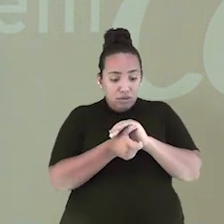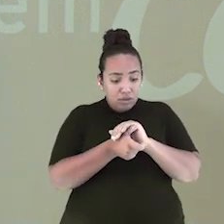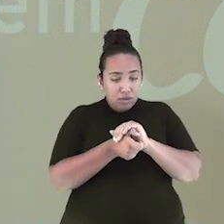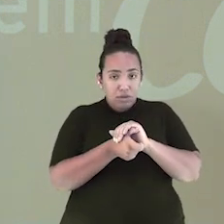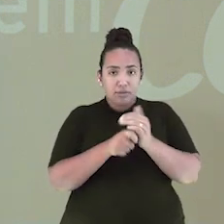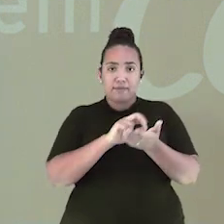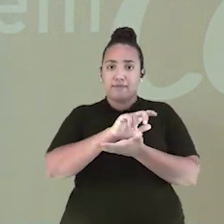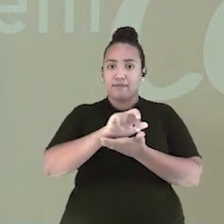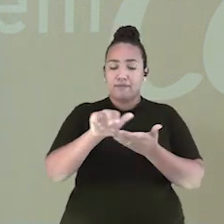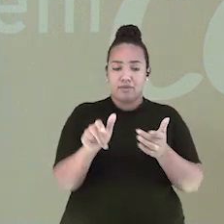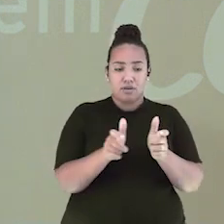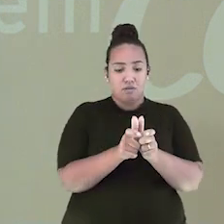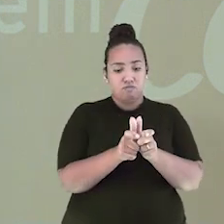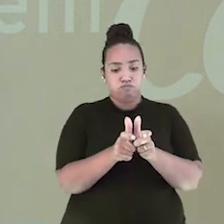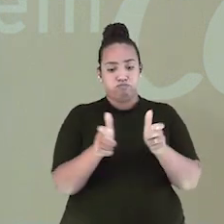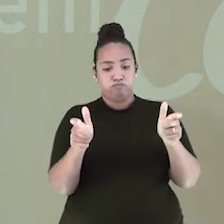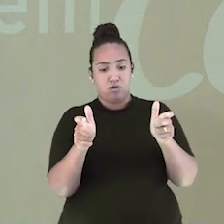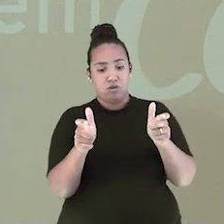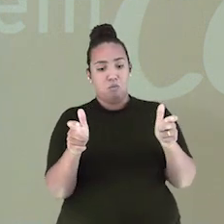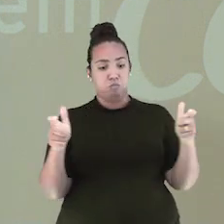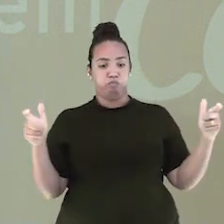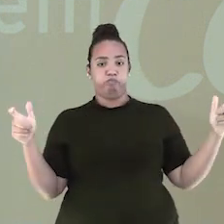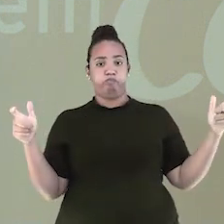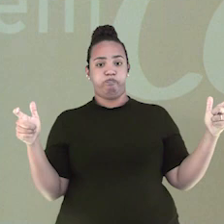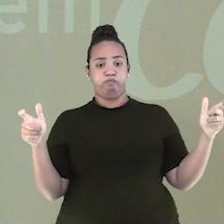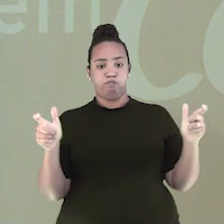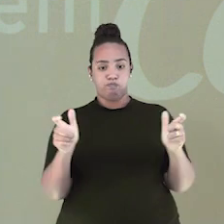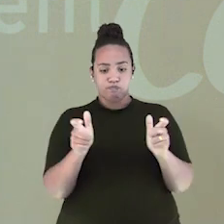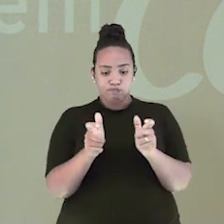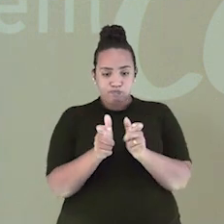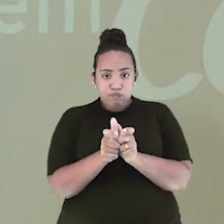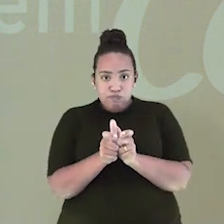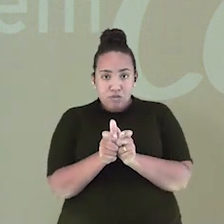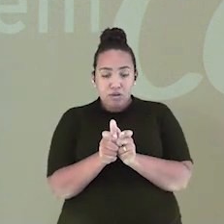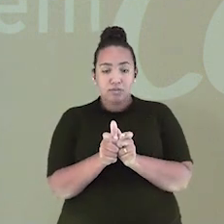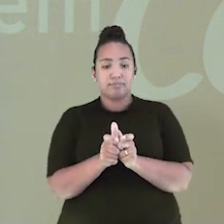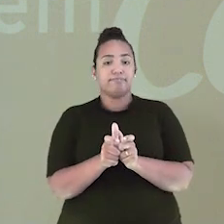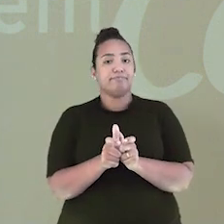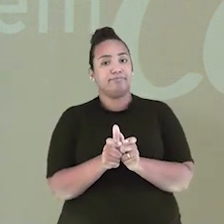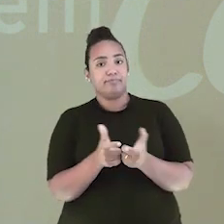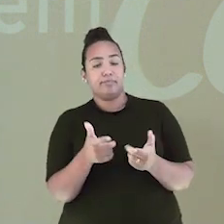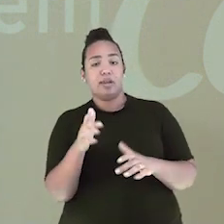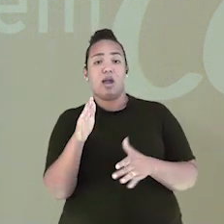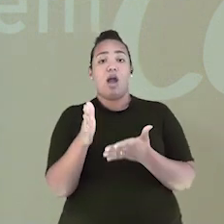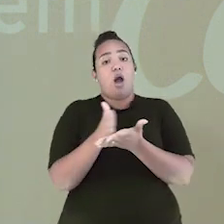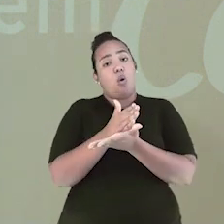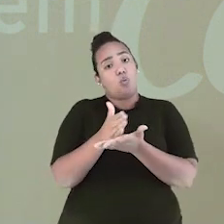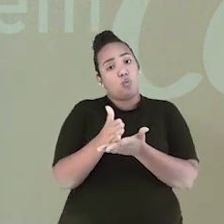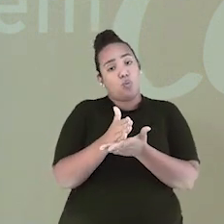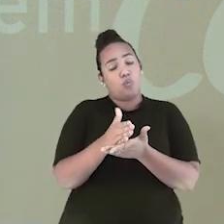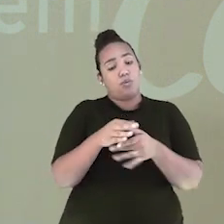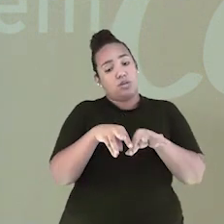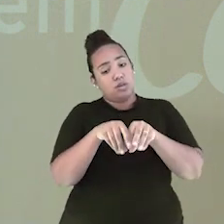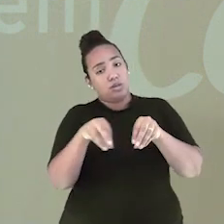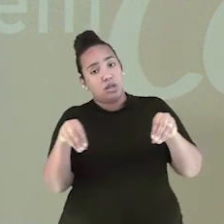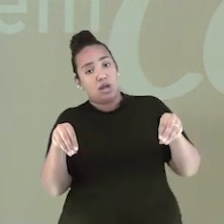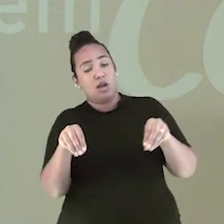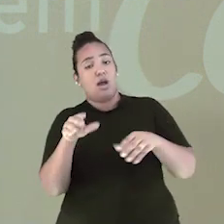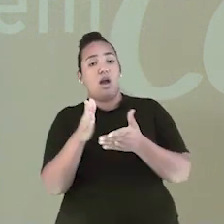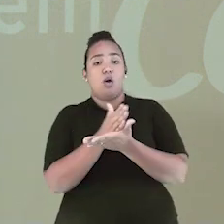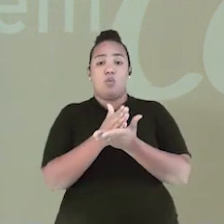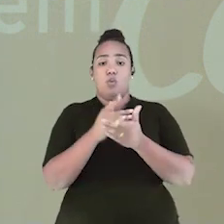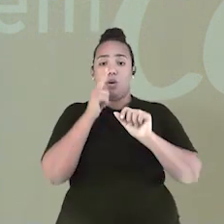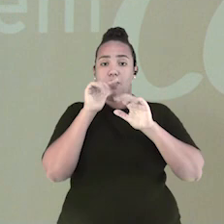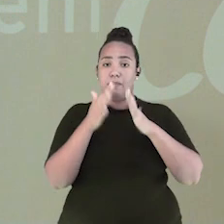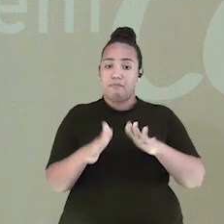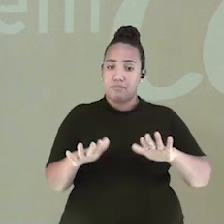umas maiores, uma bem mais grande, como a tartaruga de Galápagos. Algumas eram marinhas, outras terrestres. E agora que a